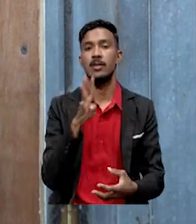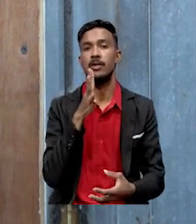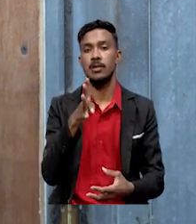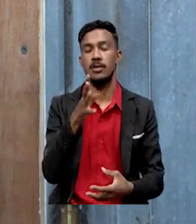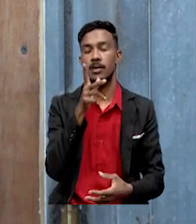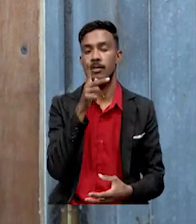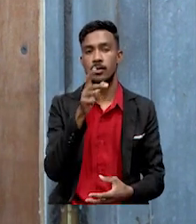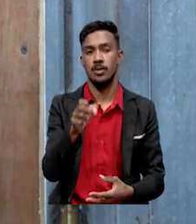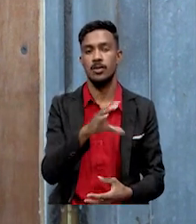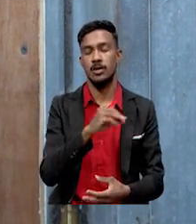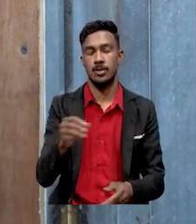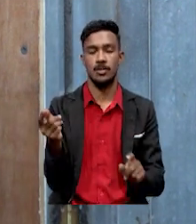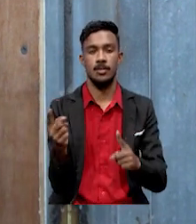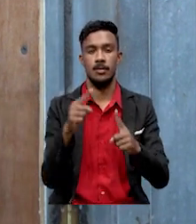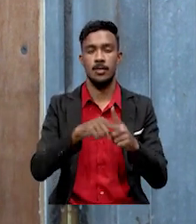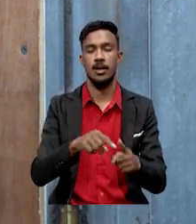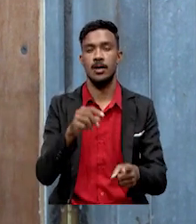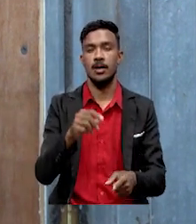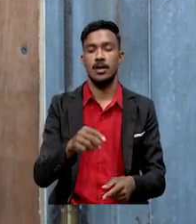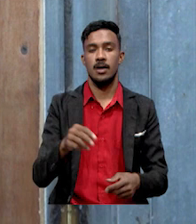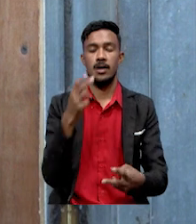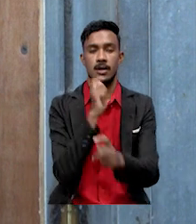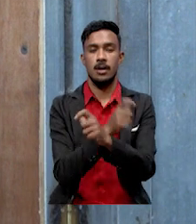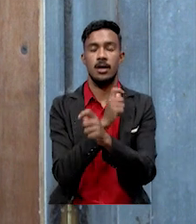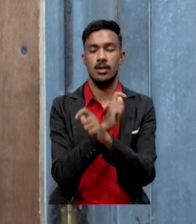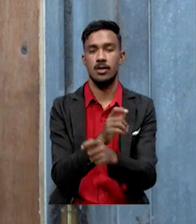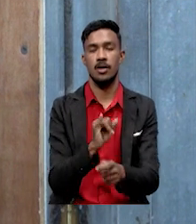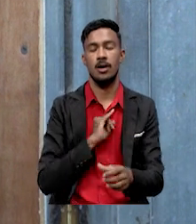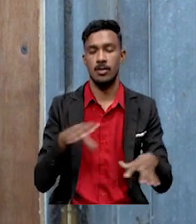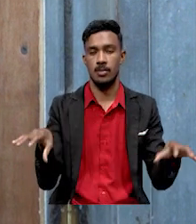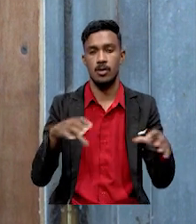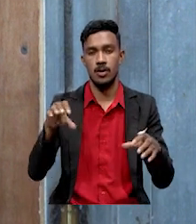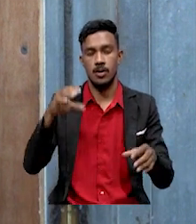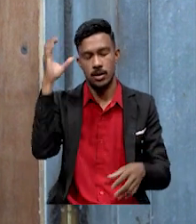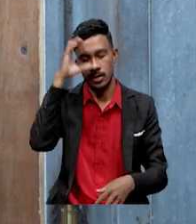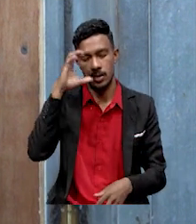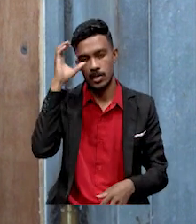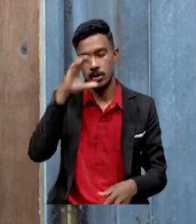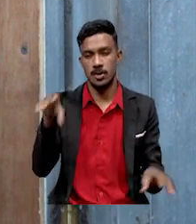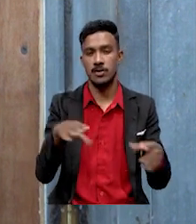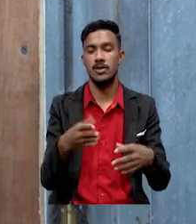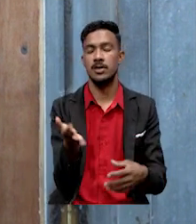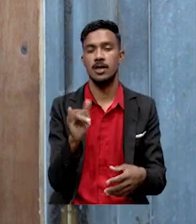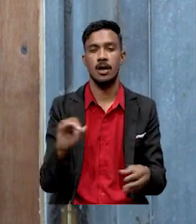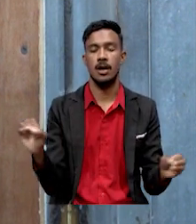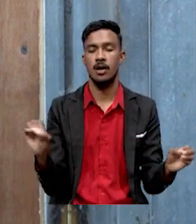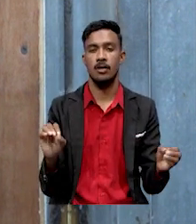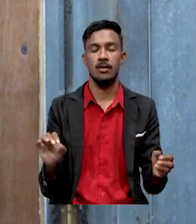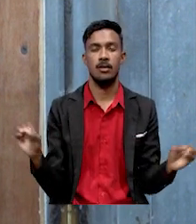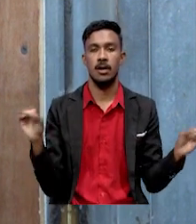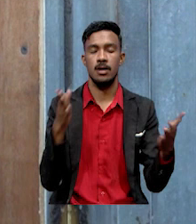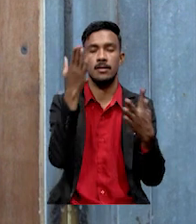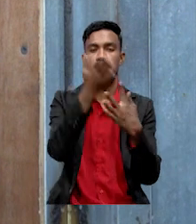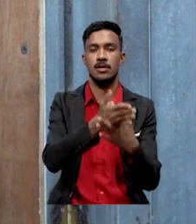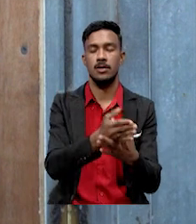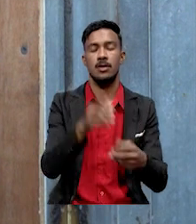portugesa e hau ter hau buka servisu sirane to agora hau lo conseguir nebe dala barak makane lor loron